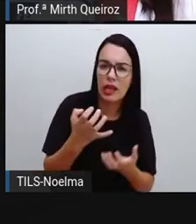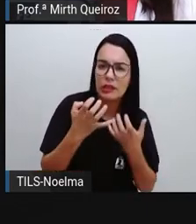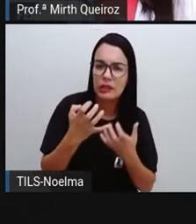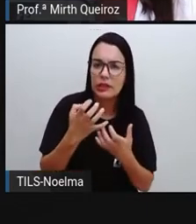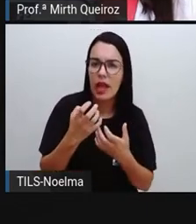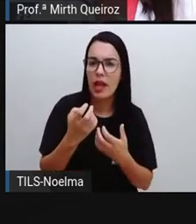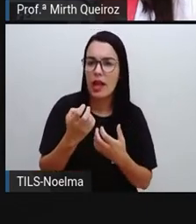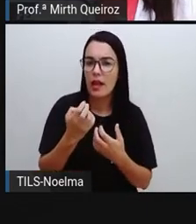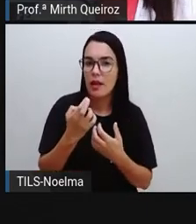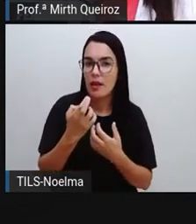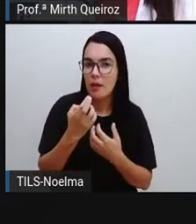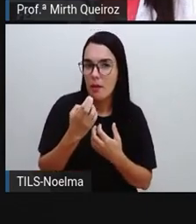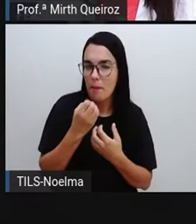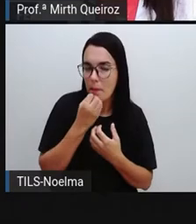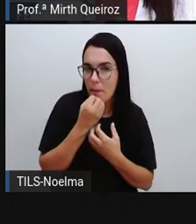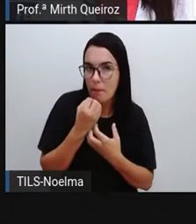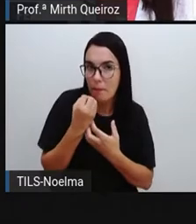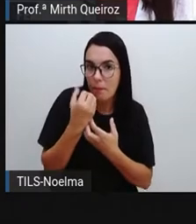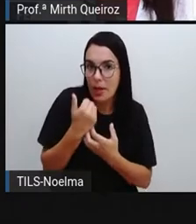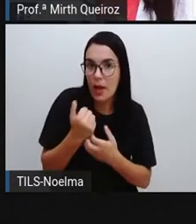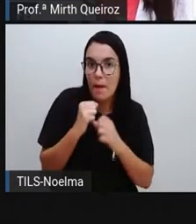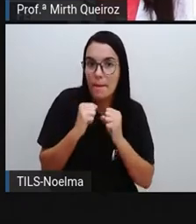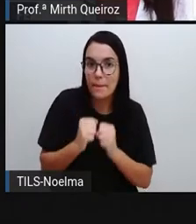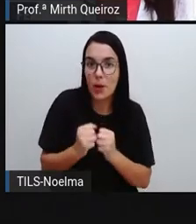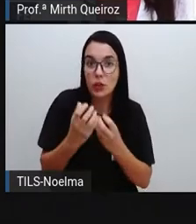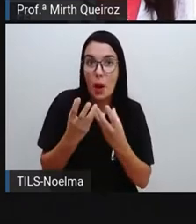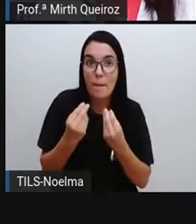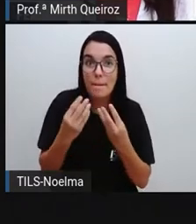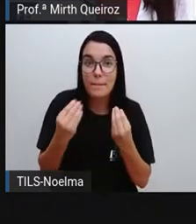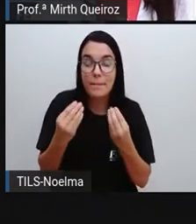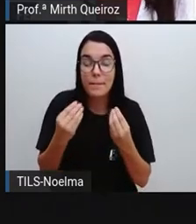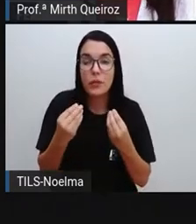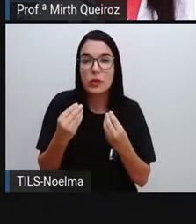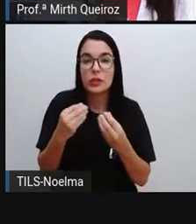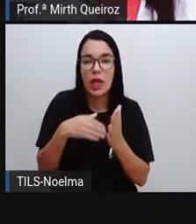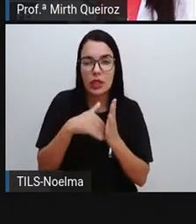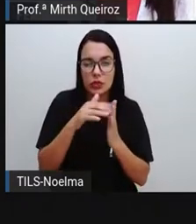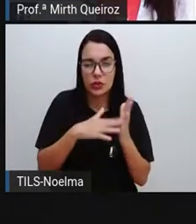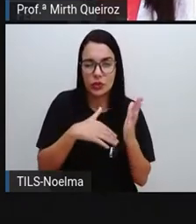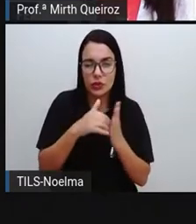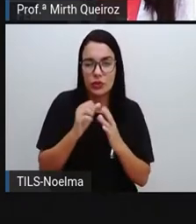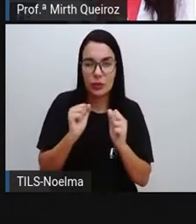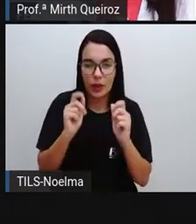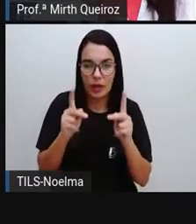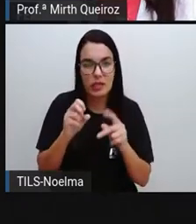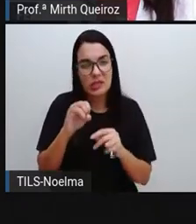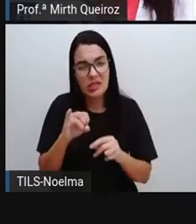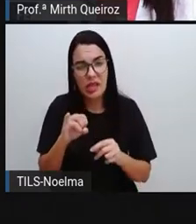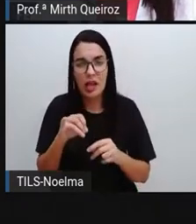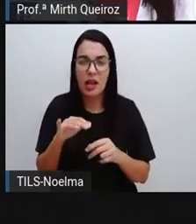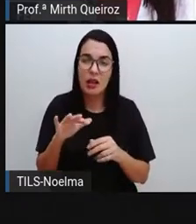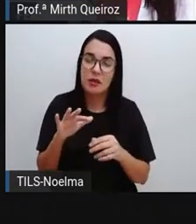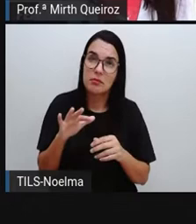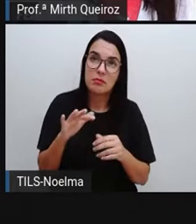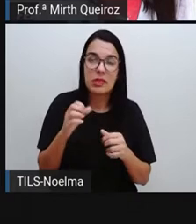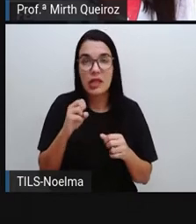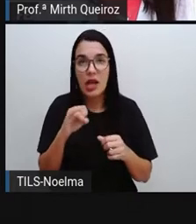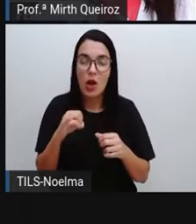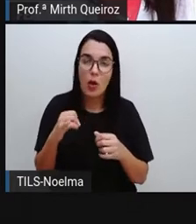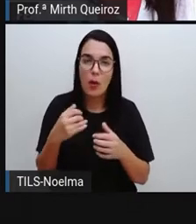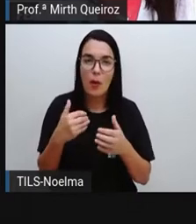resultado bem fechado, vocês podem utilizar muita tinta, que é aquele mais escuro, certo? E se você preferir algo